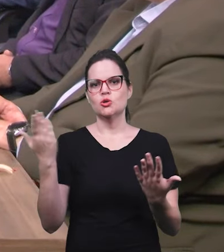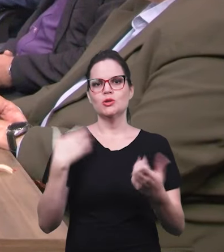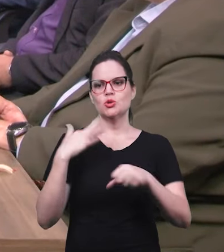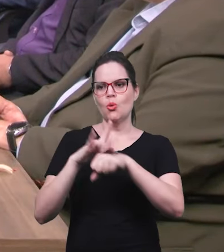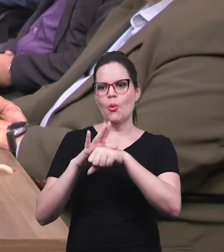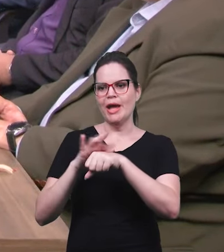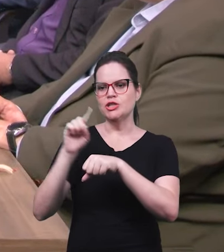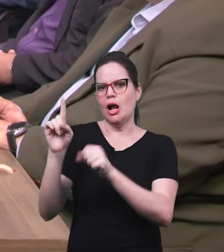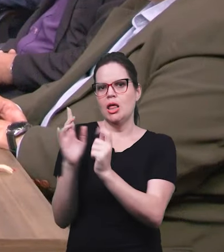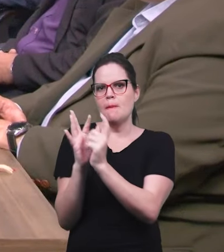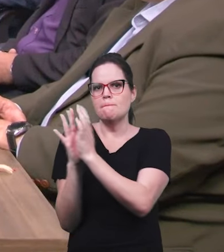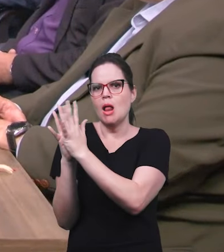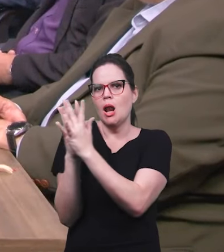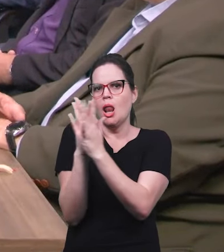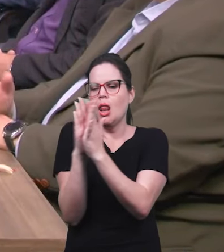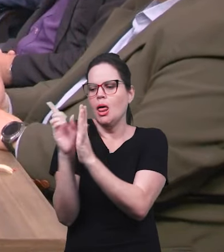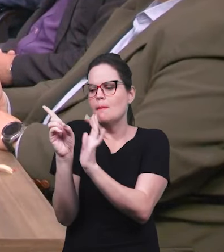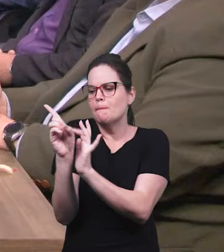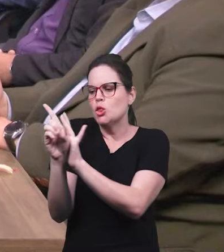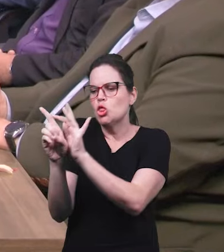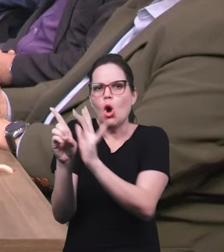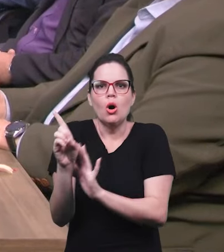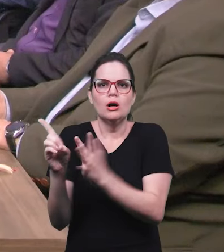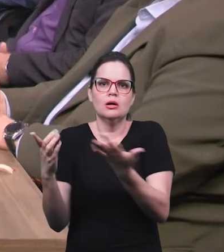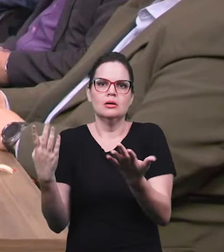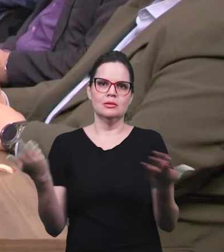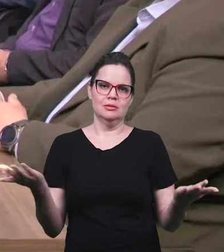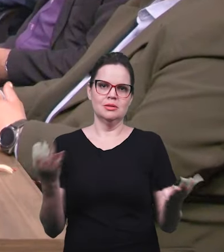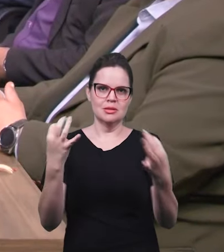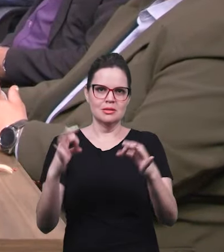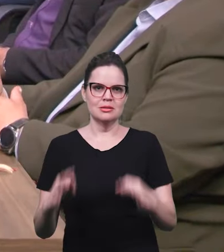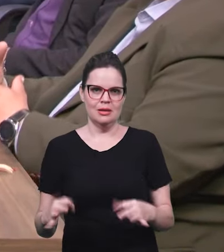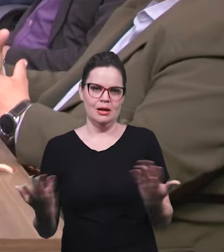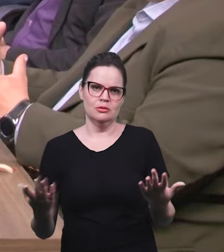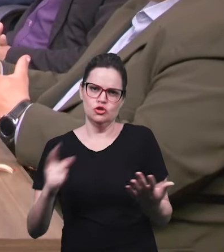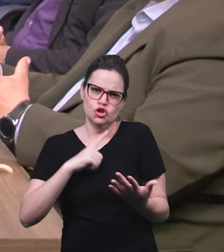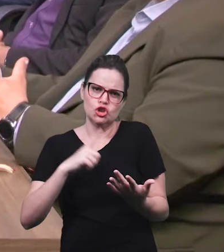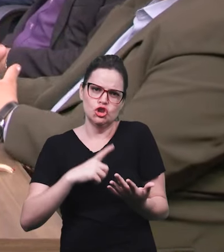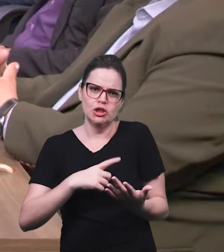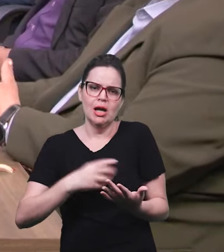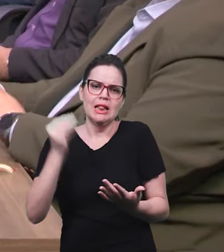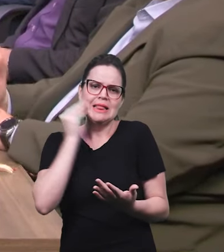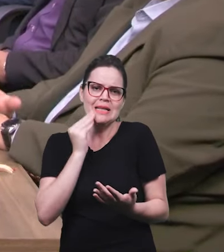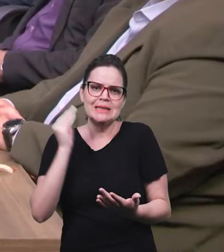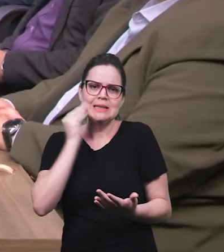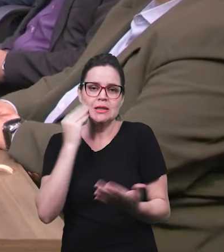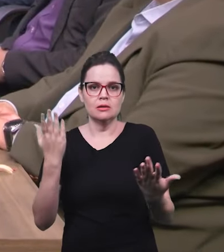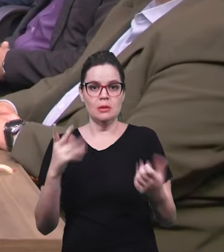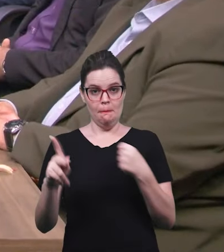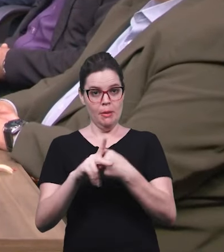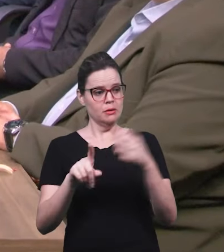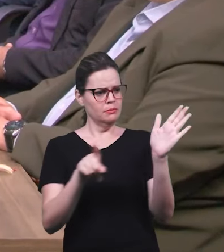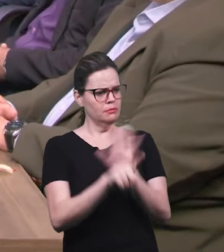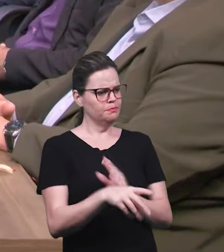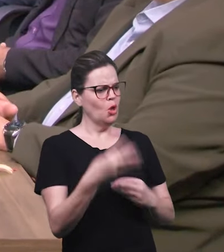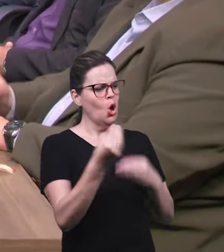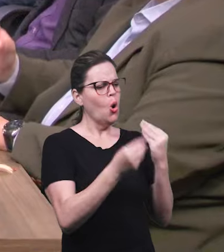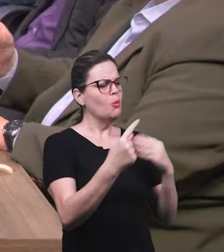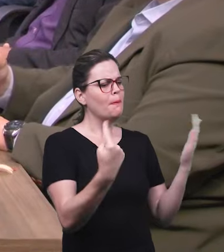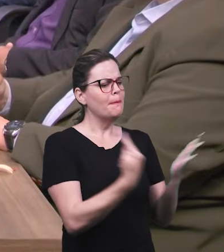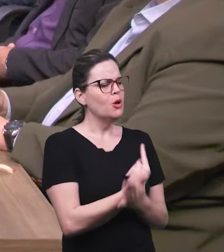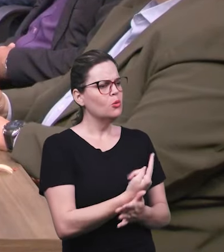ali? Inclusive, Pedro até fala: meu Senhor, como é que você está me perguntando quem te tocou? A multidão te aperta. Exato. Aí, não,